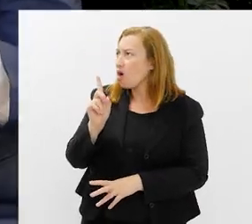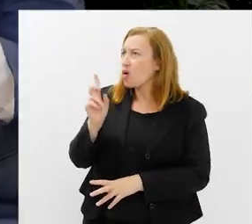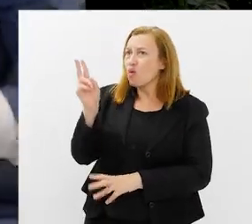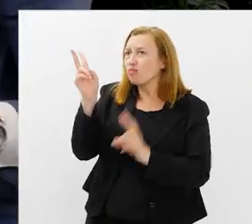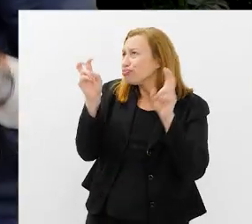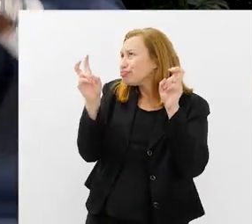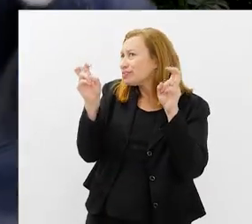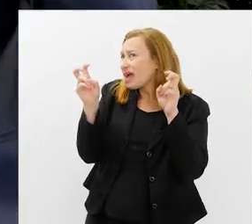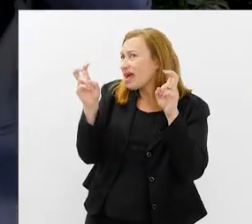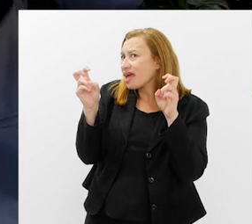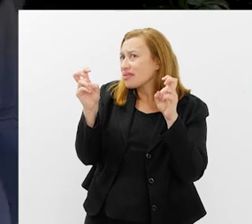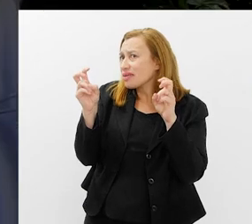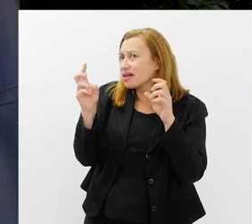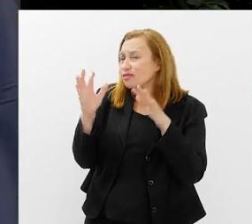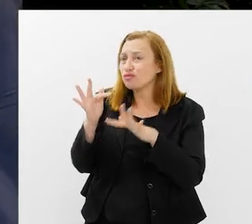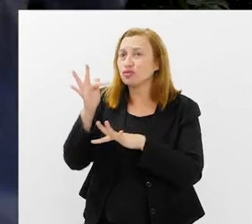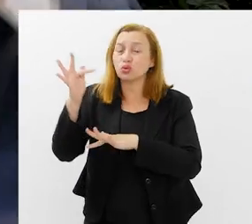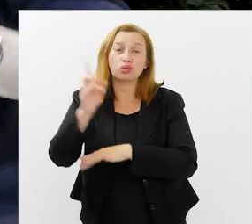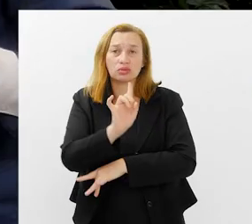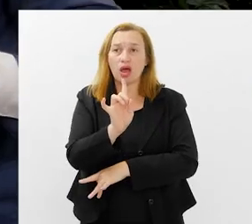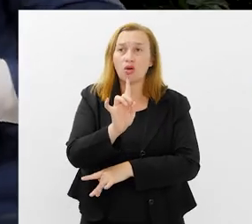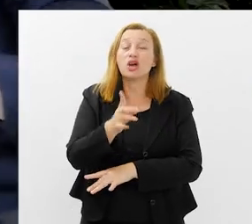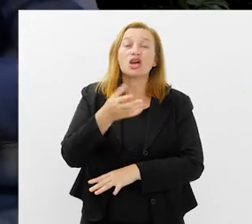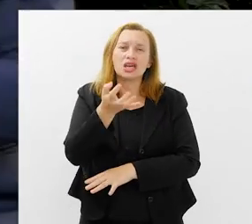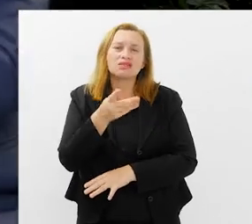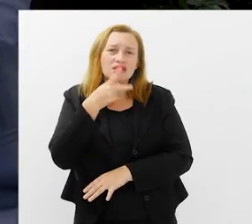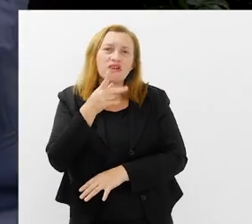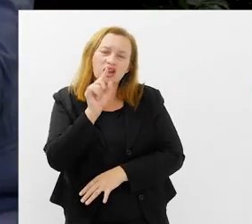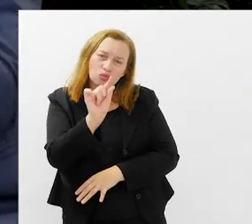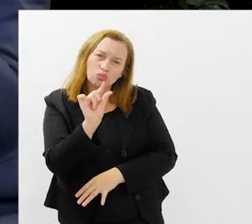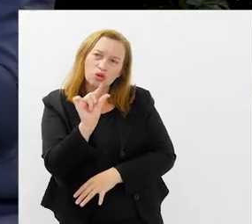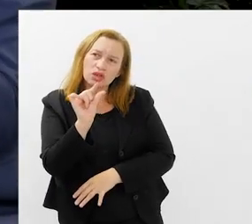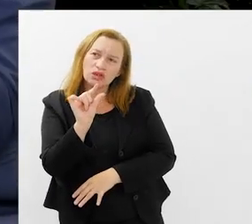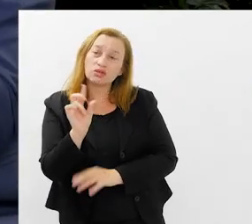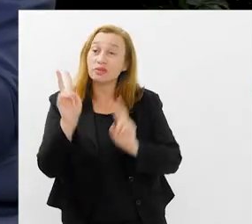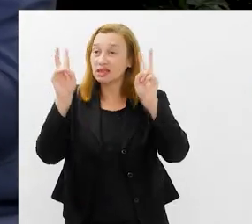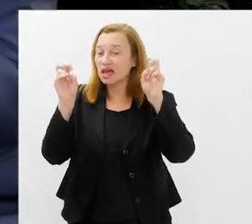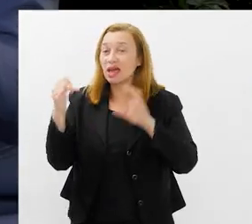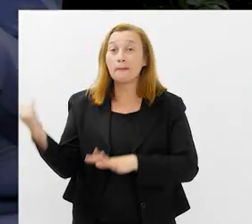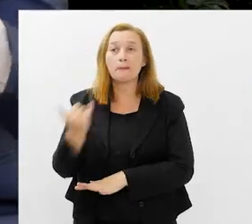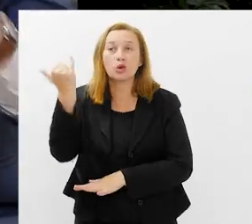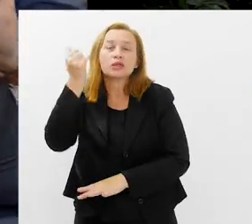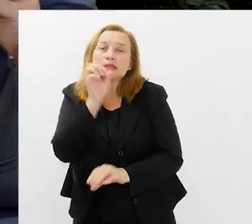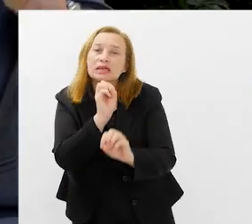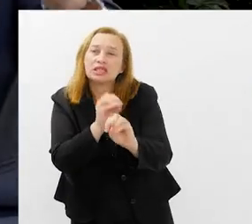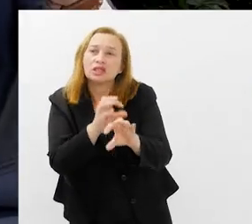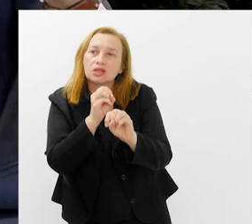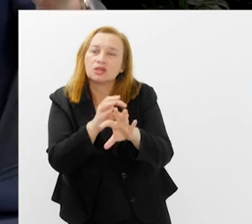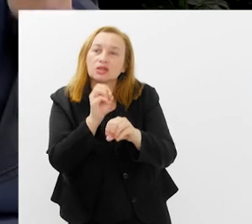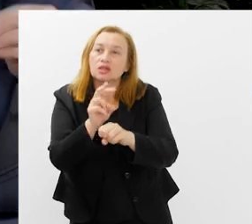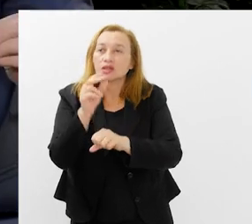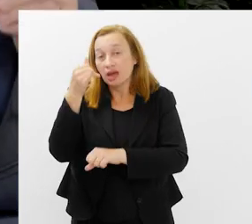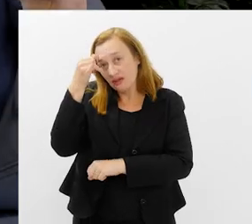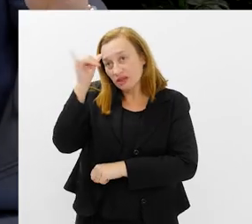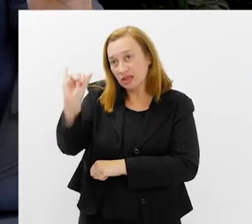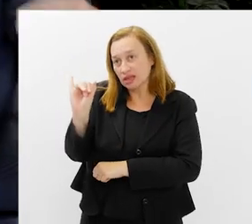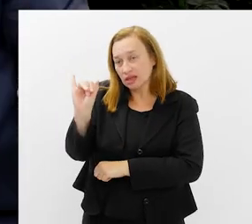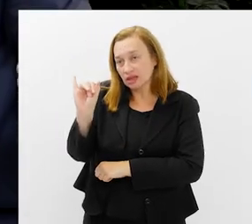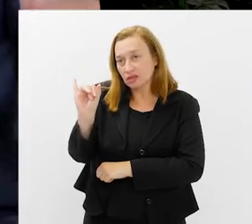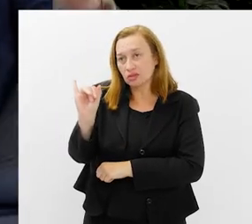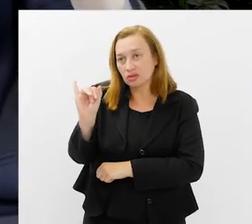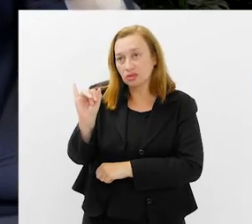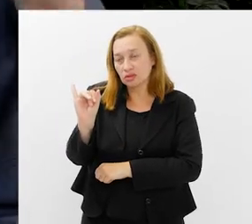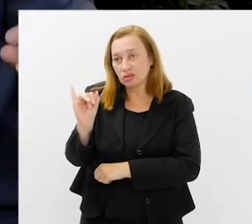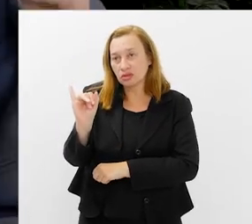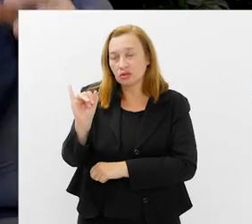não é um tema que está lá na frente. Então, queria que você falasse um pouquinho sobre isso, a importância da educação